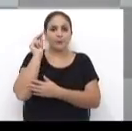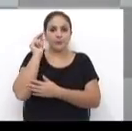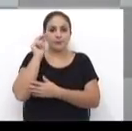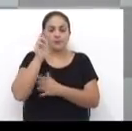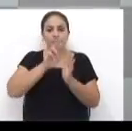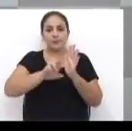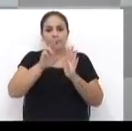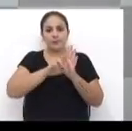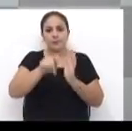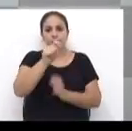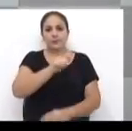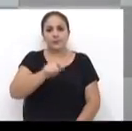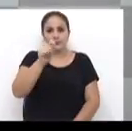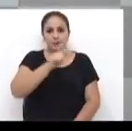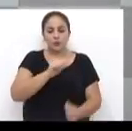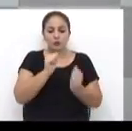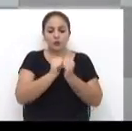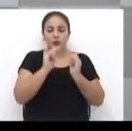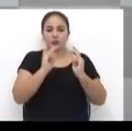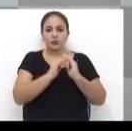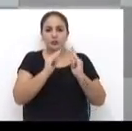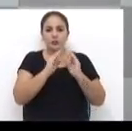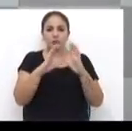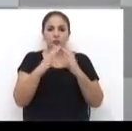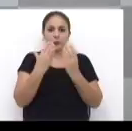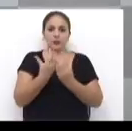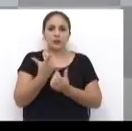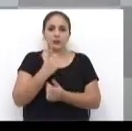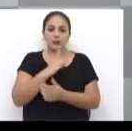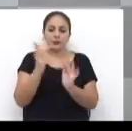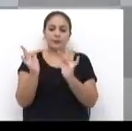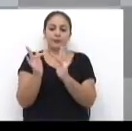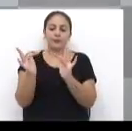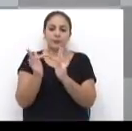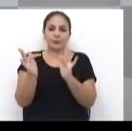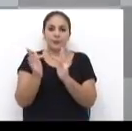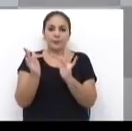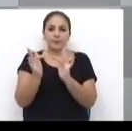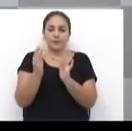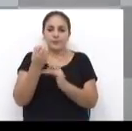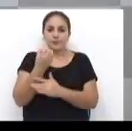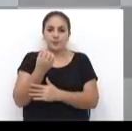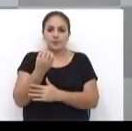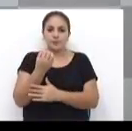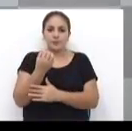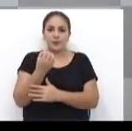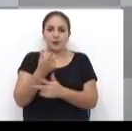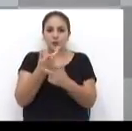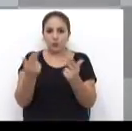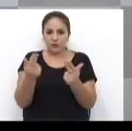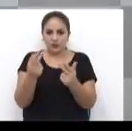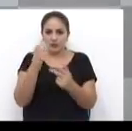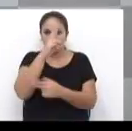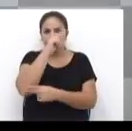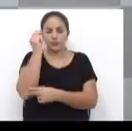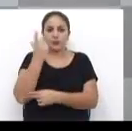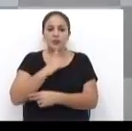comunidade, colocando elas em contato com os bens que o Poder Executivo possui e as necessidades da comunidade. Quizá nós possamos aí